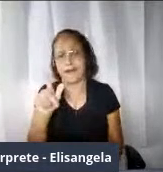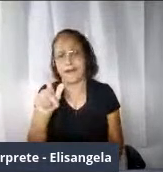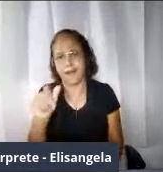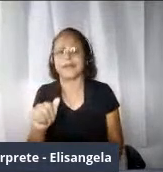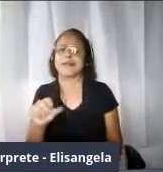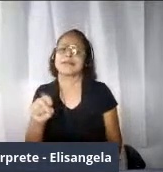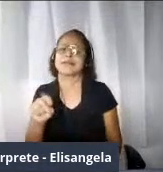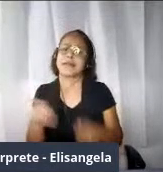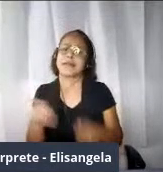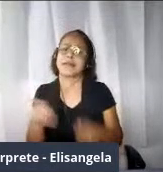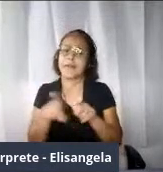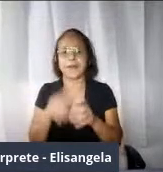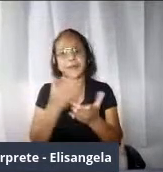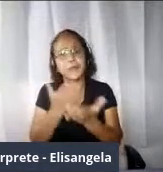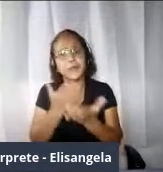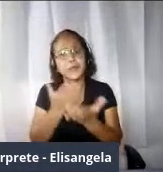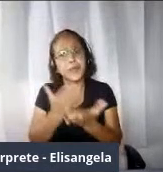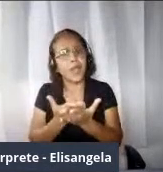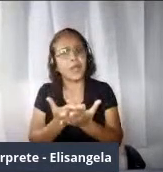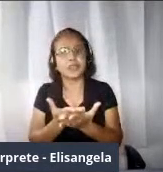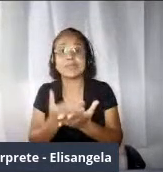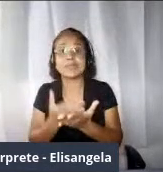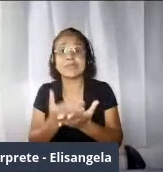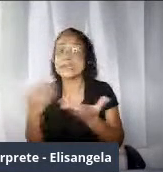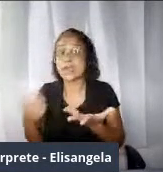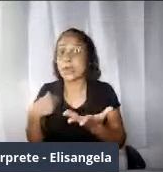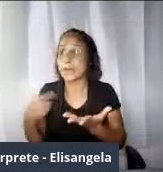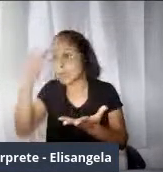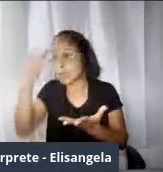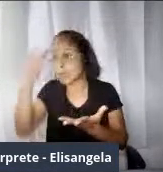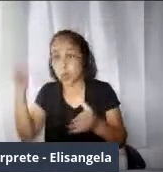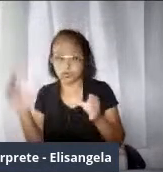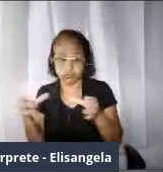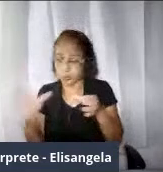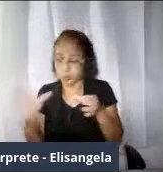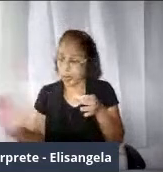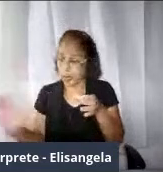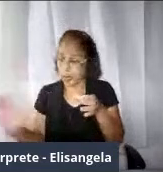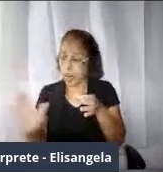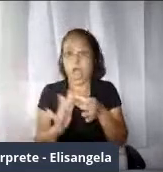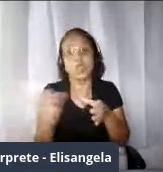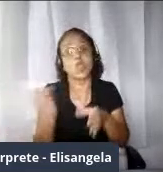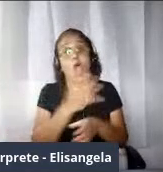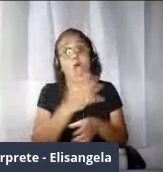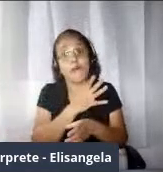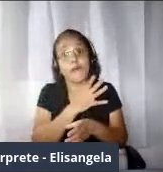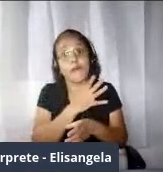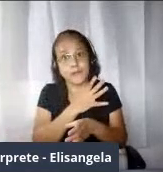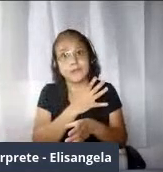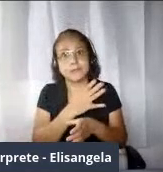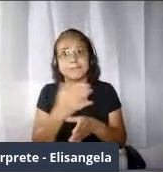Então, tinha muita gente nova chegando e aí a gente se organizou e criou o NEAB, né,